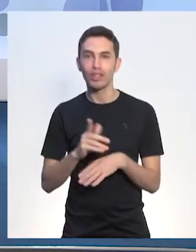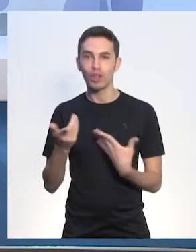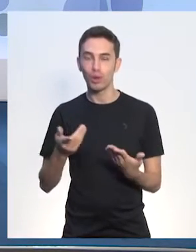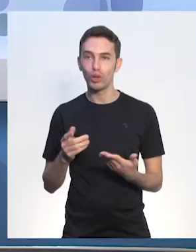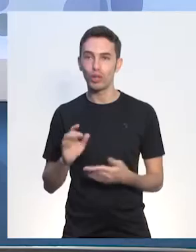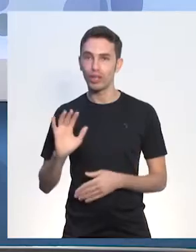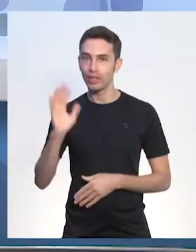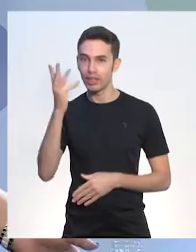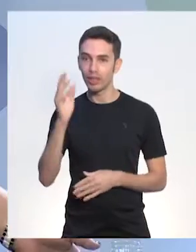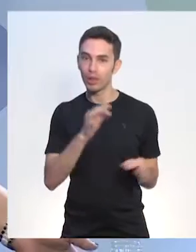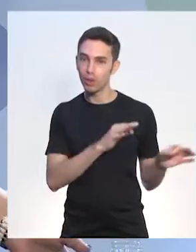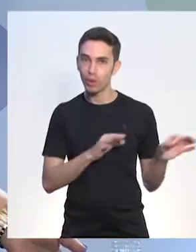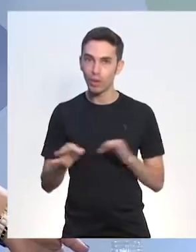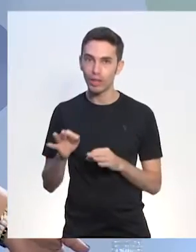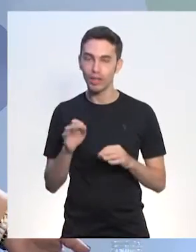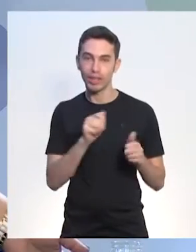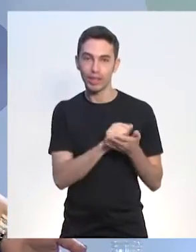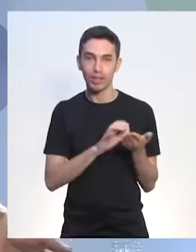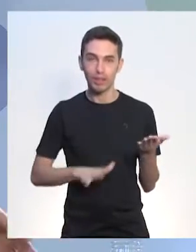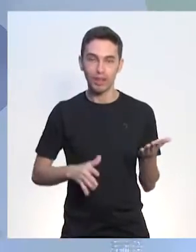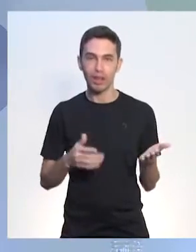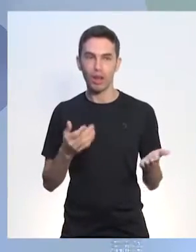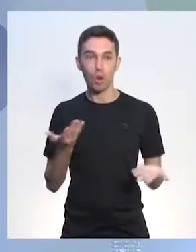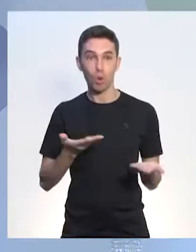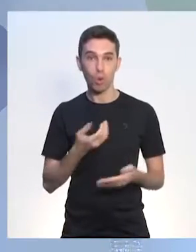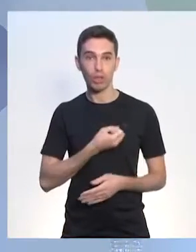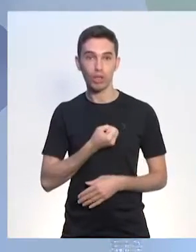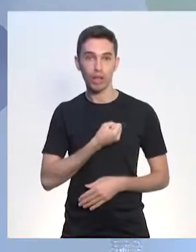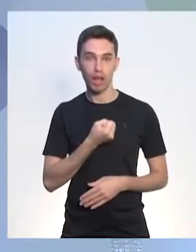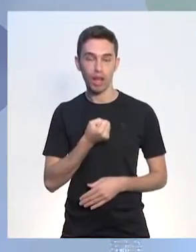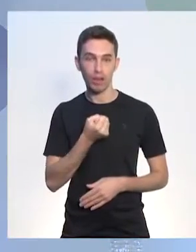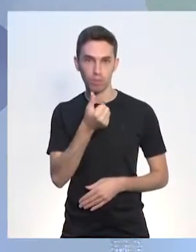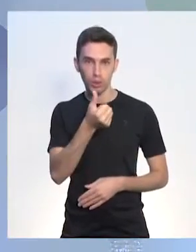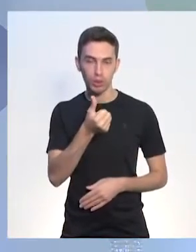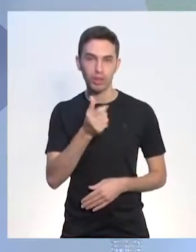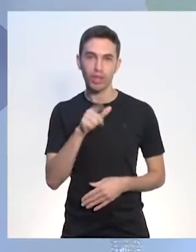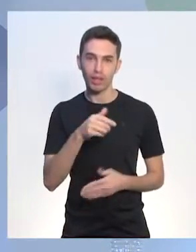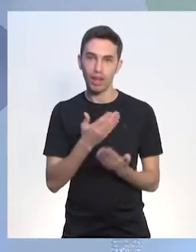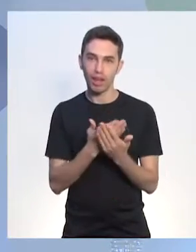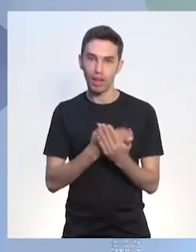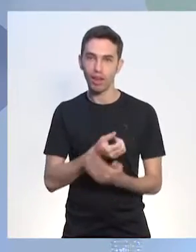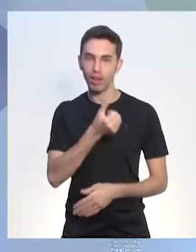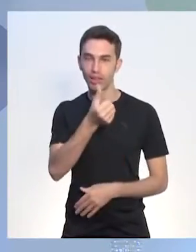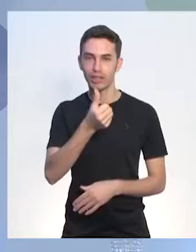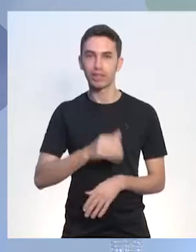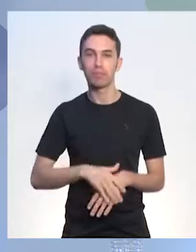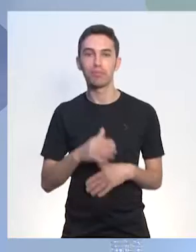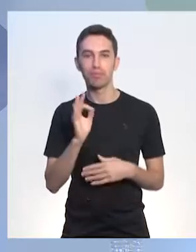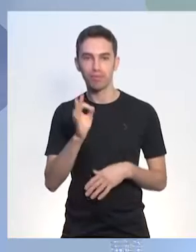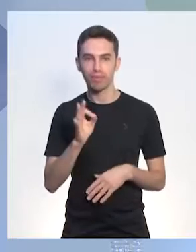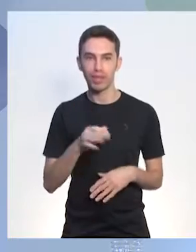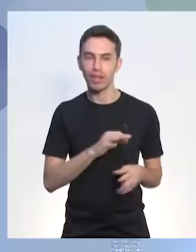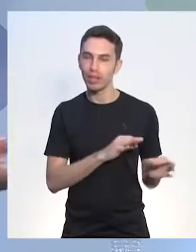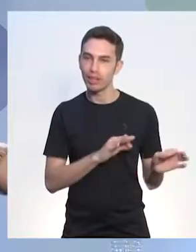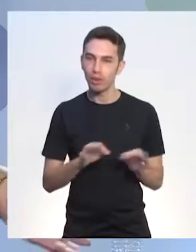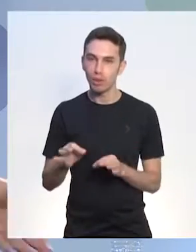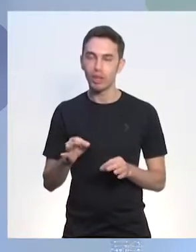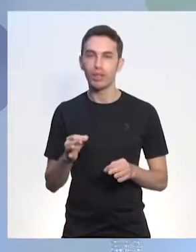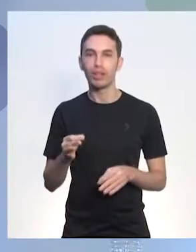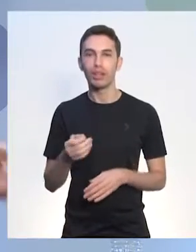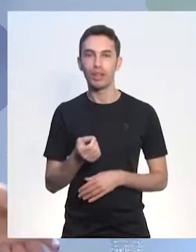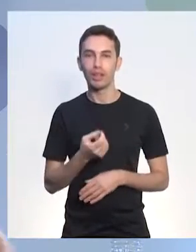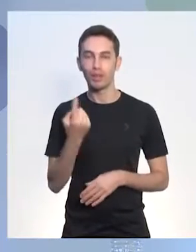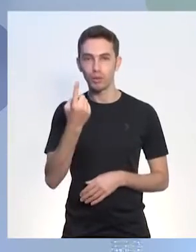hoje? Exatamente, gente. Hoje é a última parte da sequência de atividades 1. Muito obrigada aqui